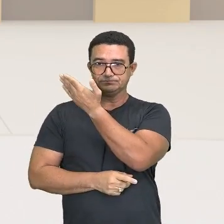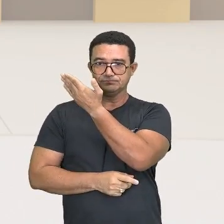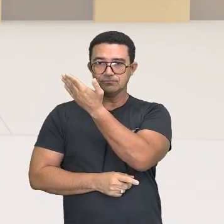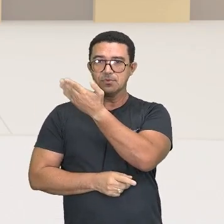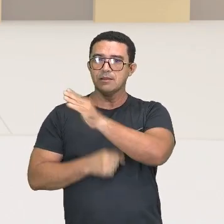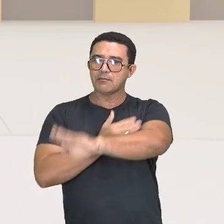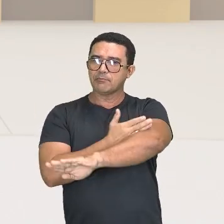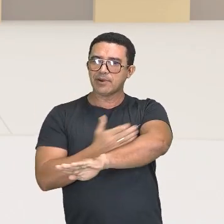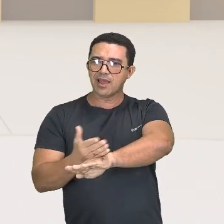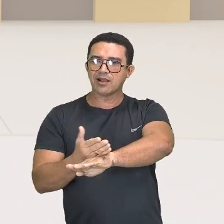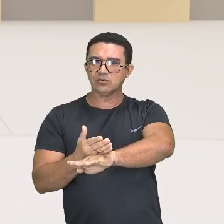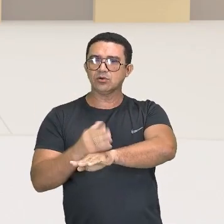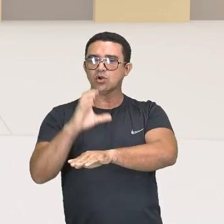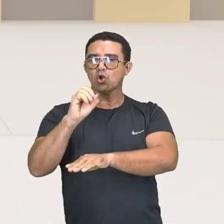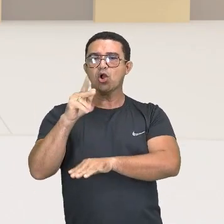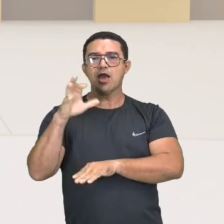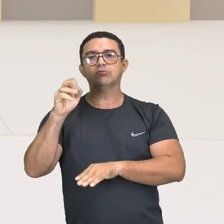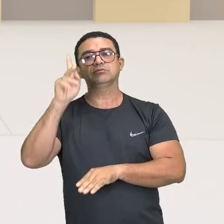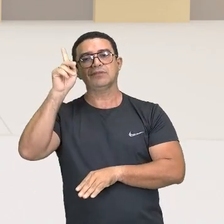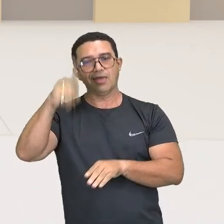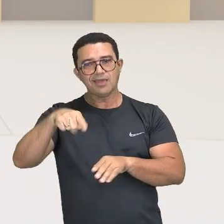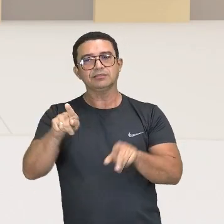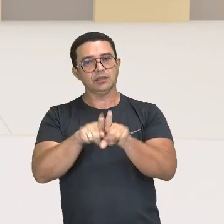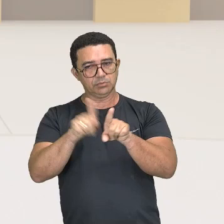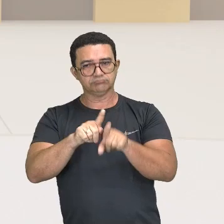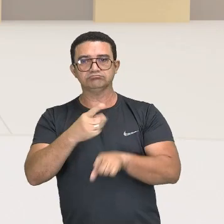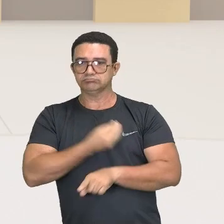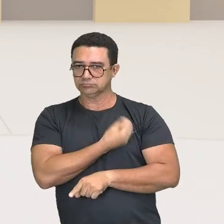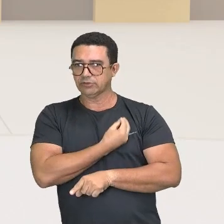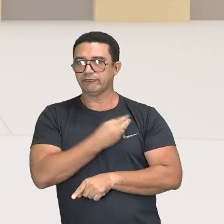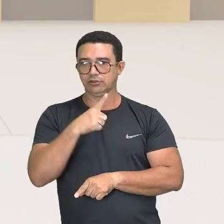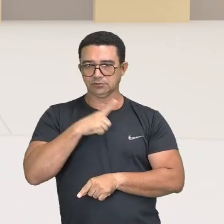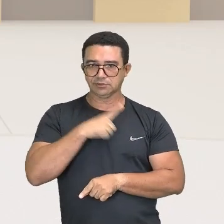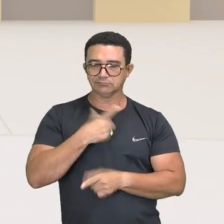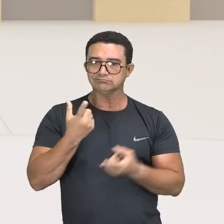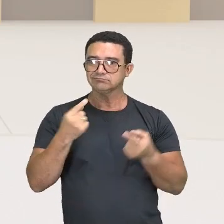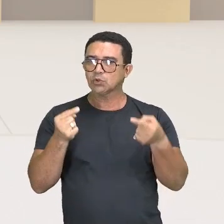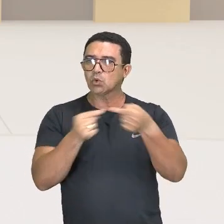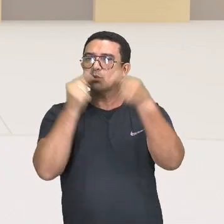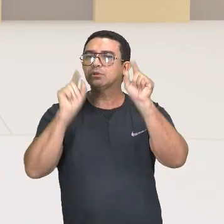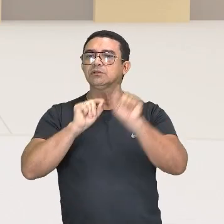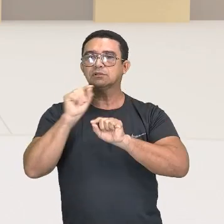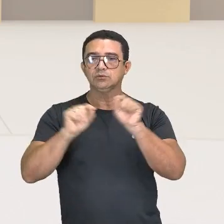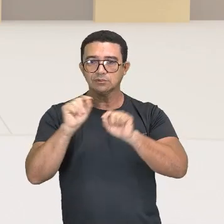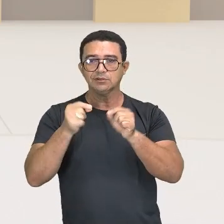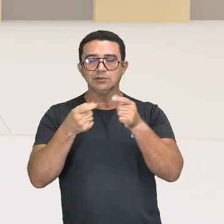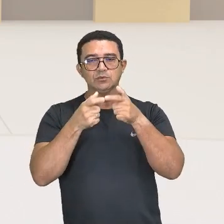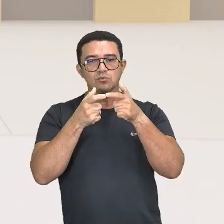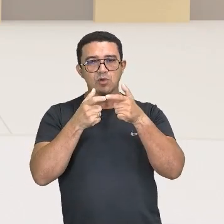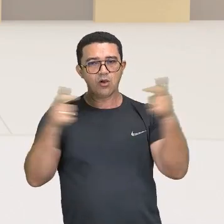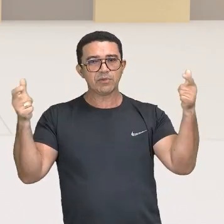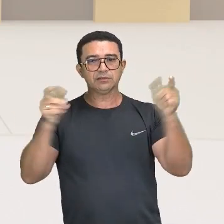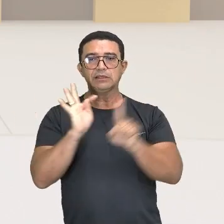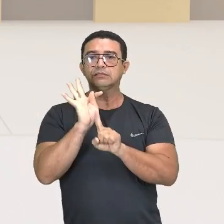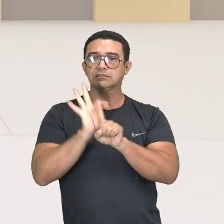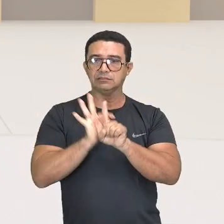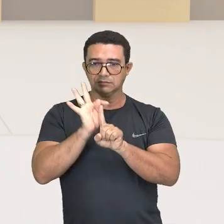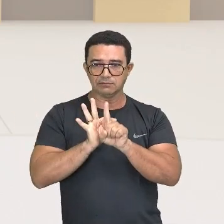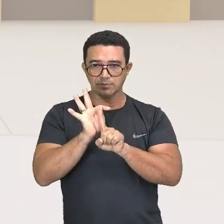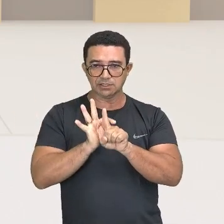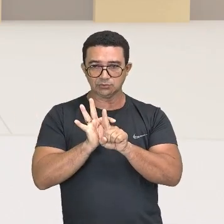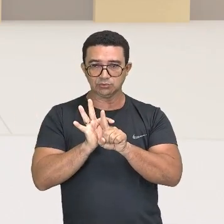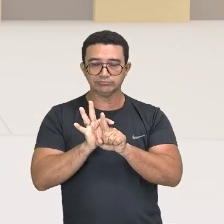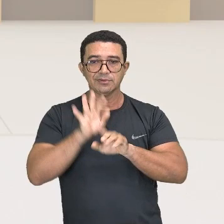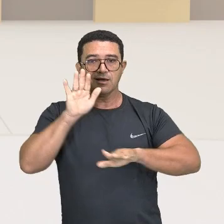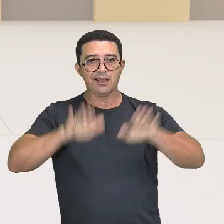imagem, né, que vale lembrar que são seres vivos também, e estão relacionados, muito relacionados com esse aumento aí das temperaturas, né,